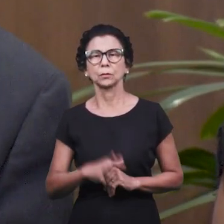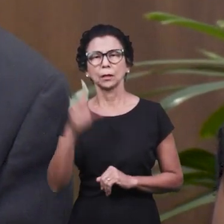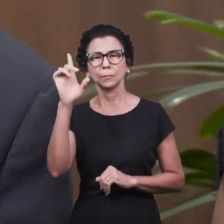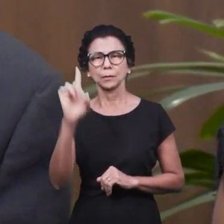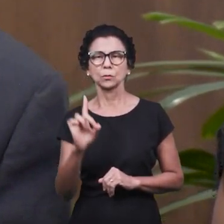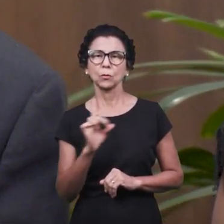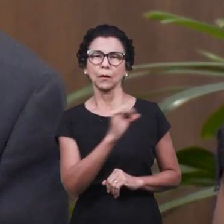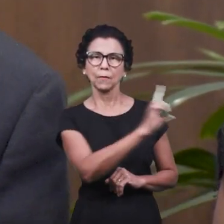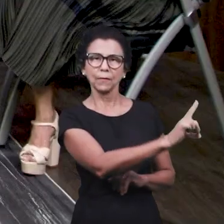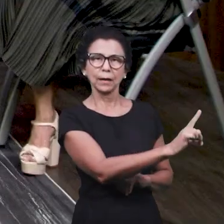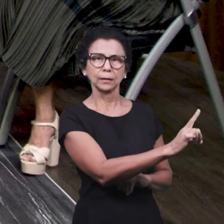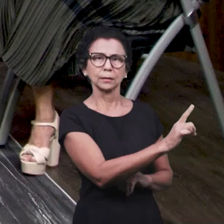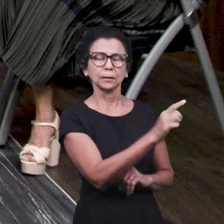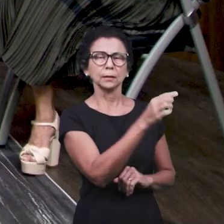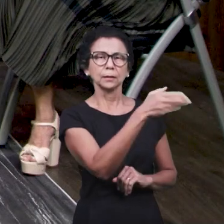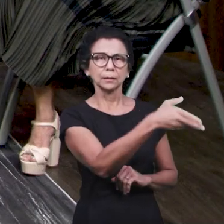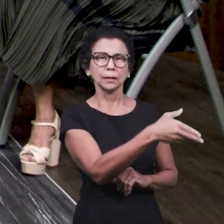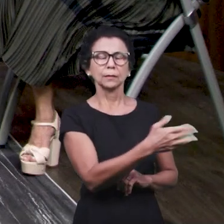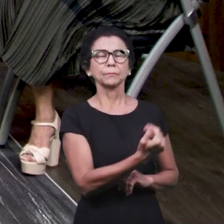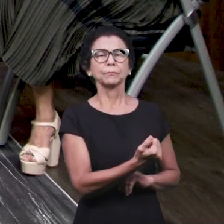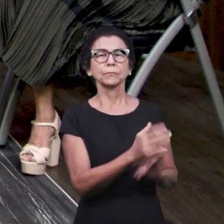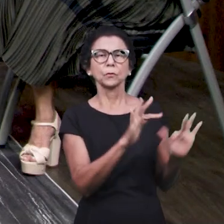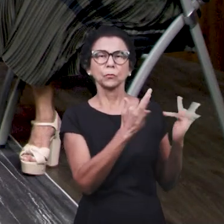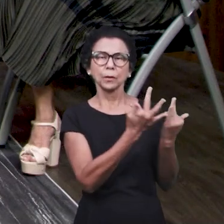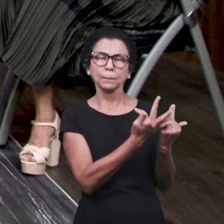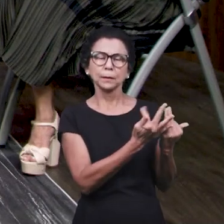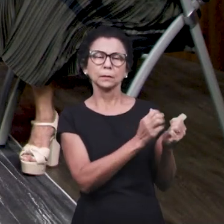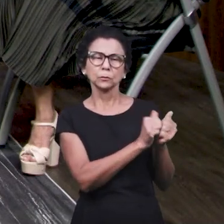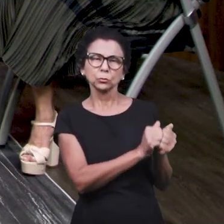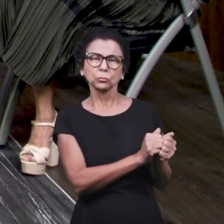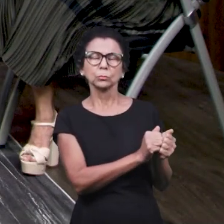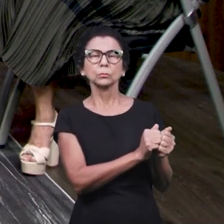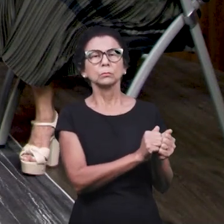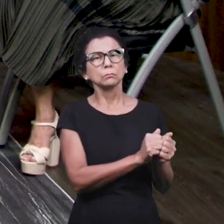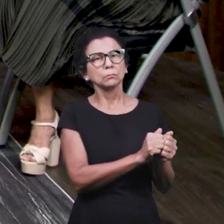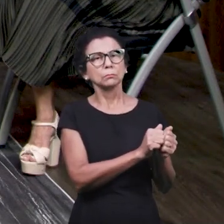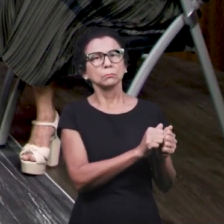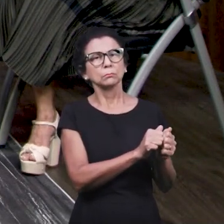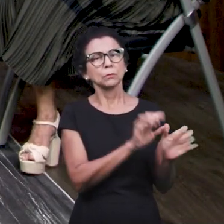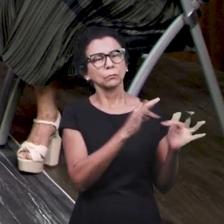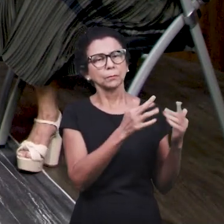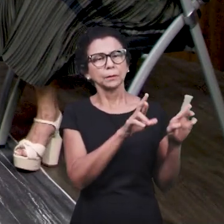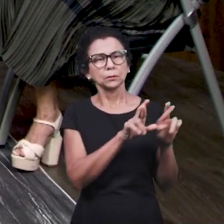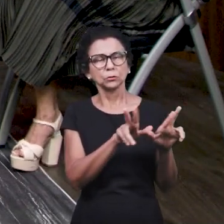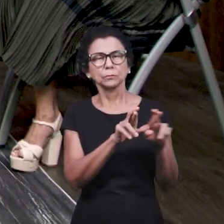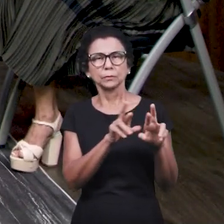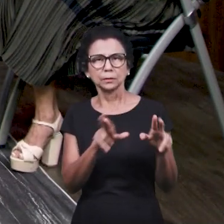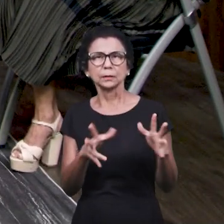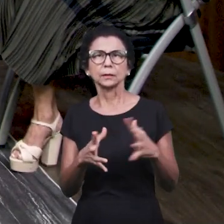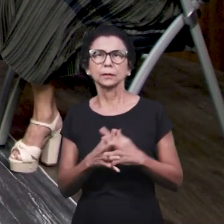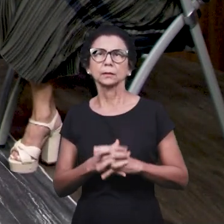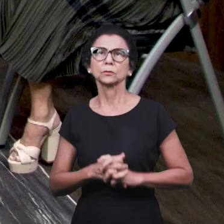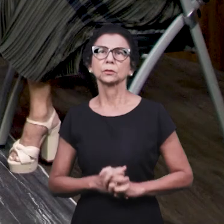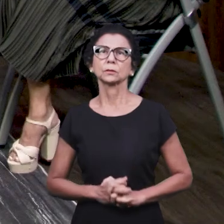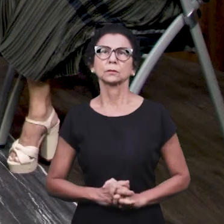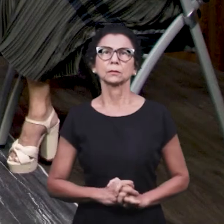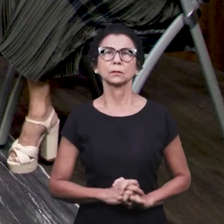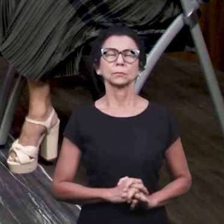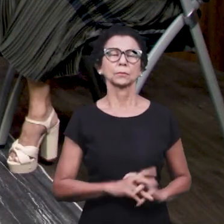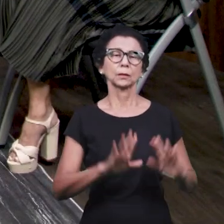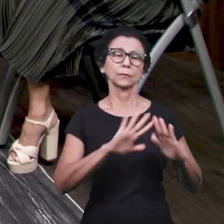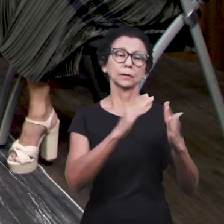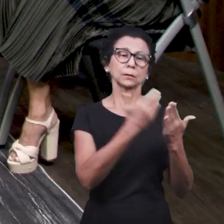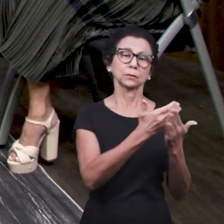3 famílias diferentes, e todas elas ligadas de alguma forma ao Rotary. Né? O Rotary escolhe as famílias com que ela vai ficar,